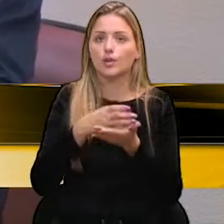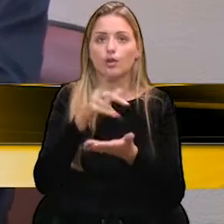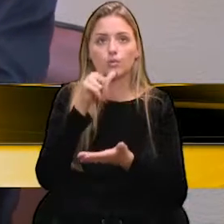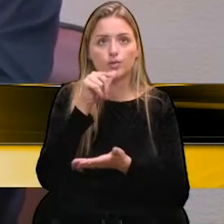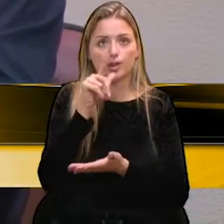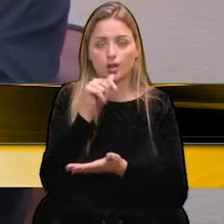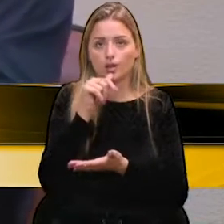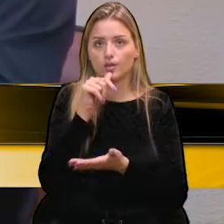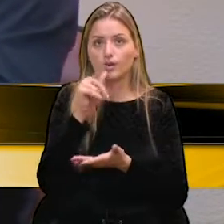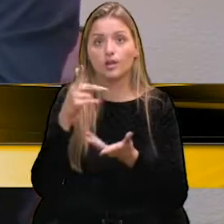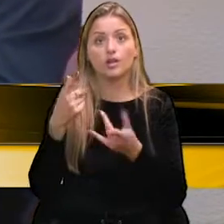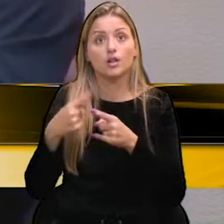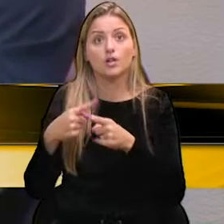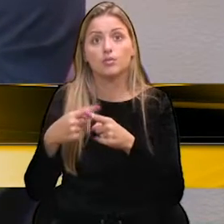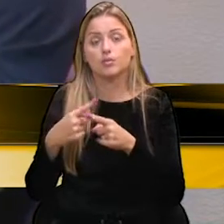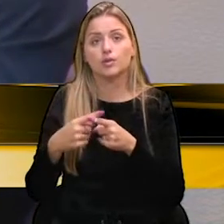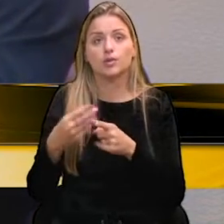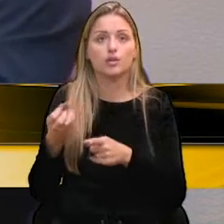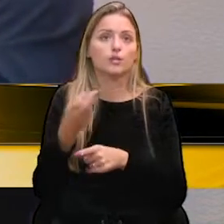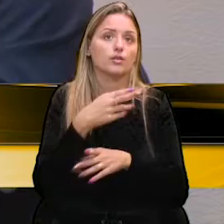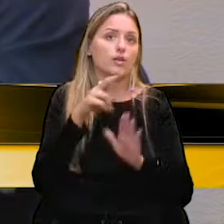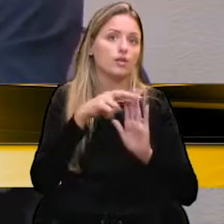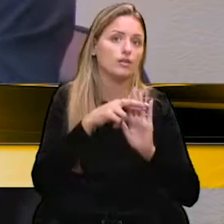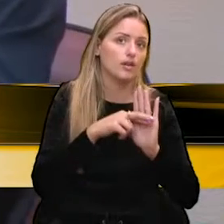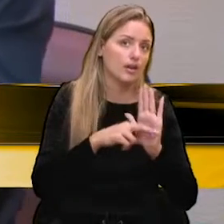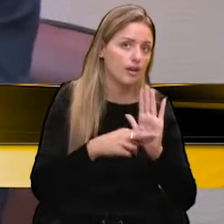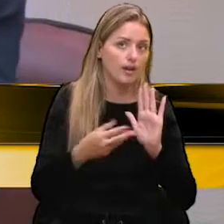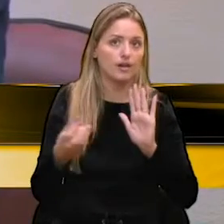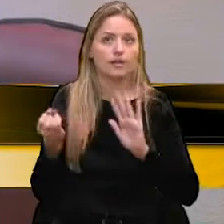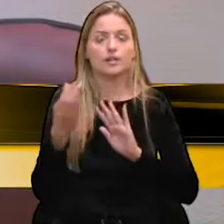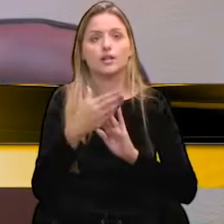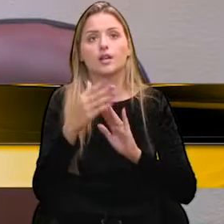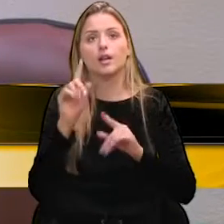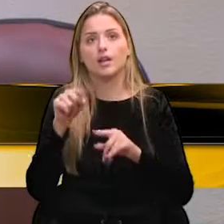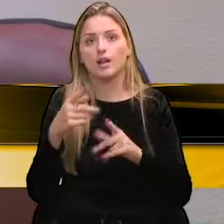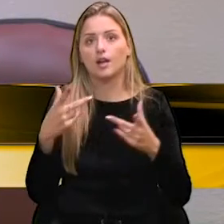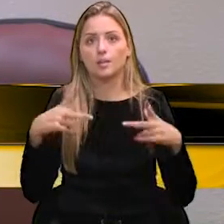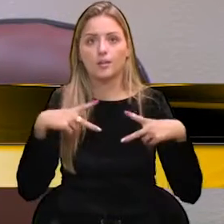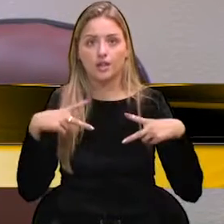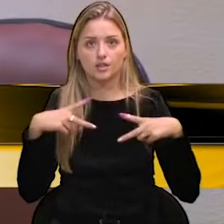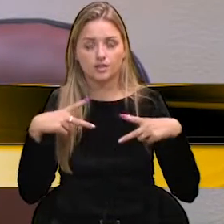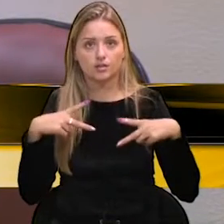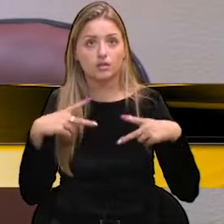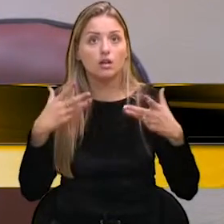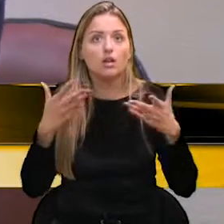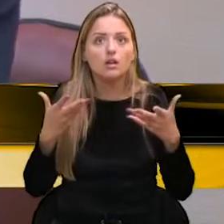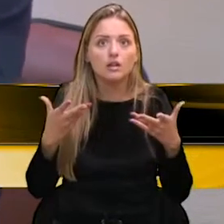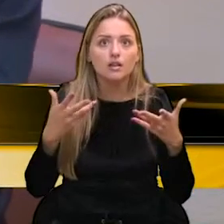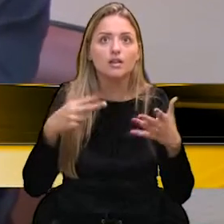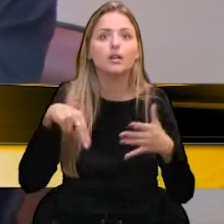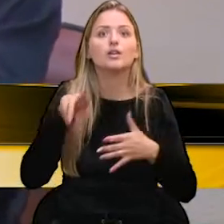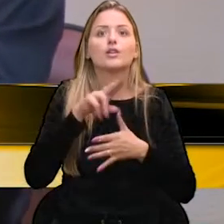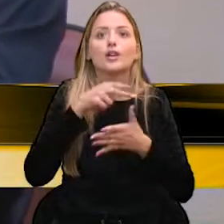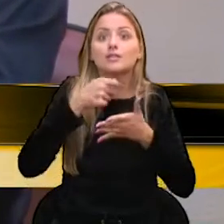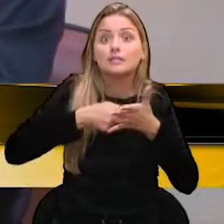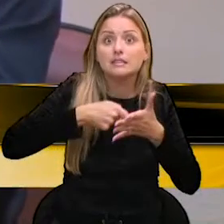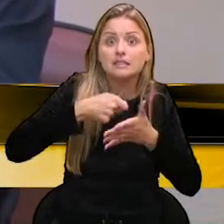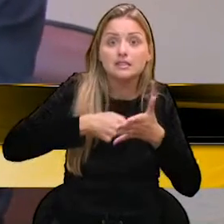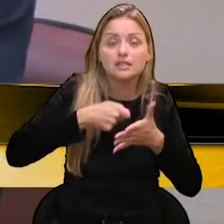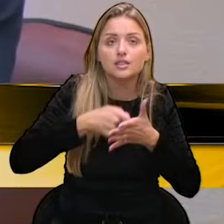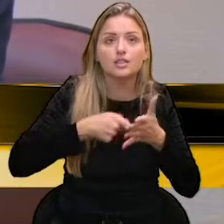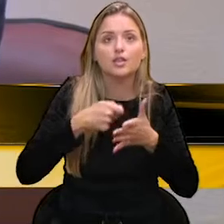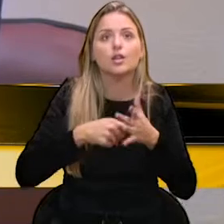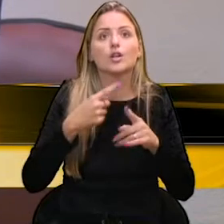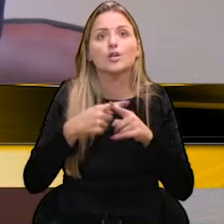de água para esse evento, porque é uma nova regra, um novo regramento, que era um evento particular e assim. Mesmo assim, nós insistimos, porque